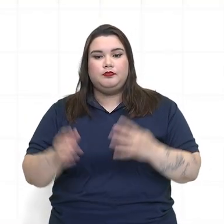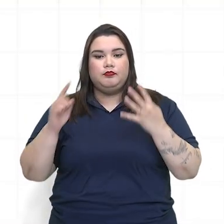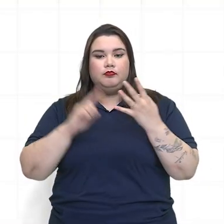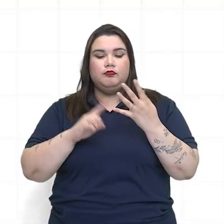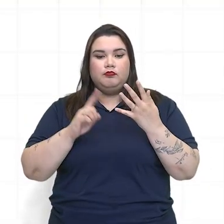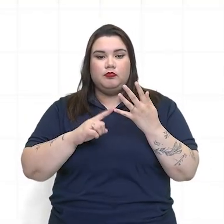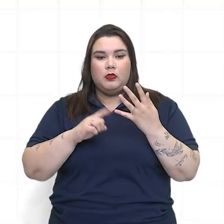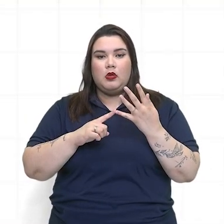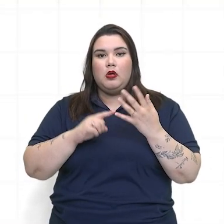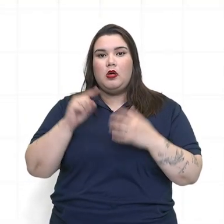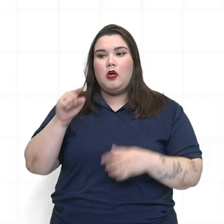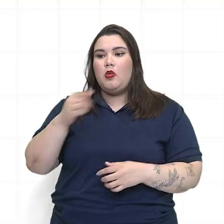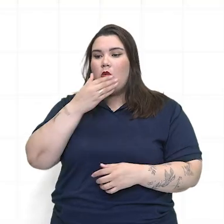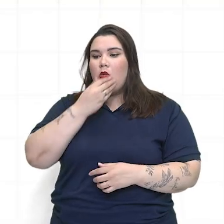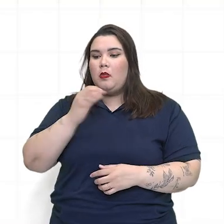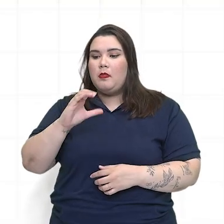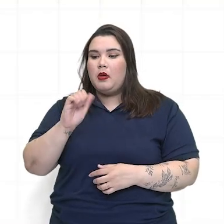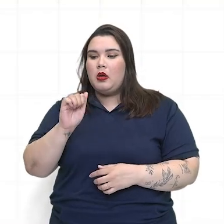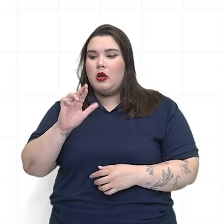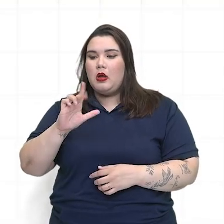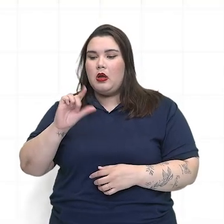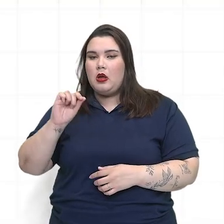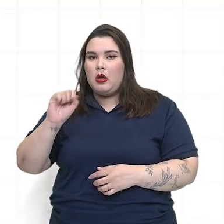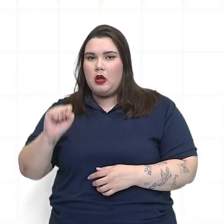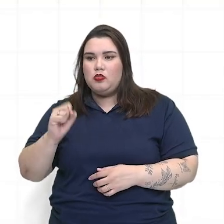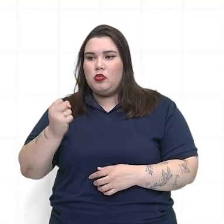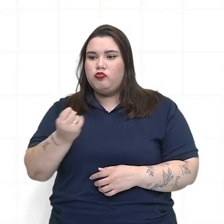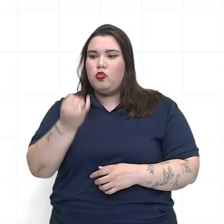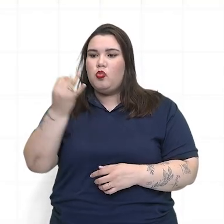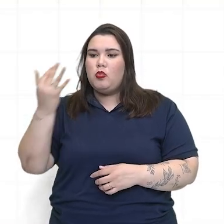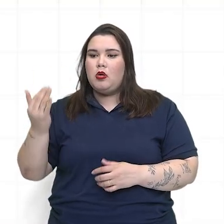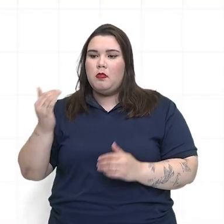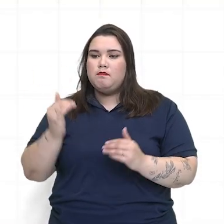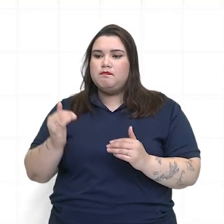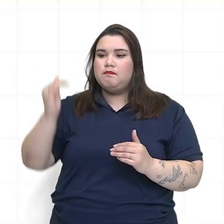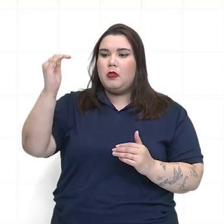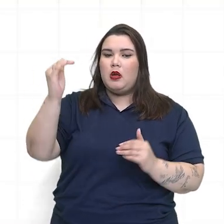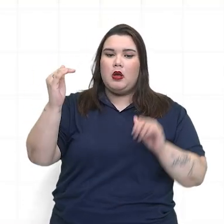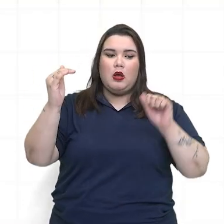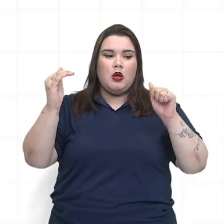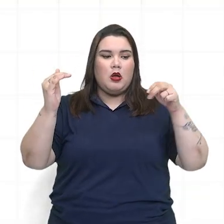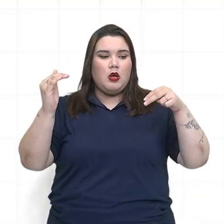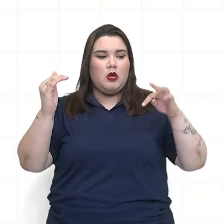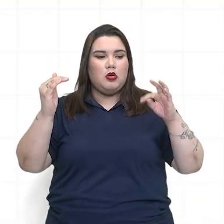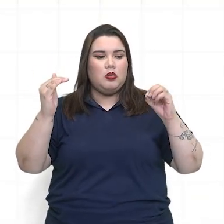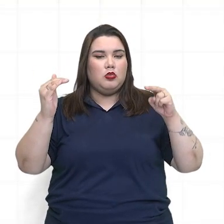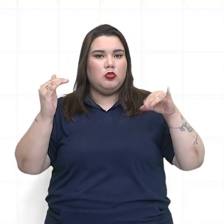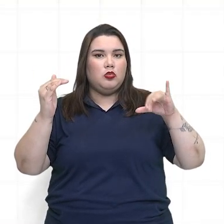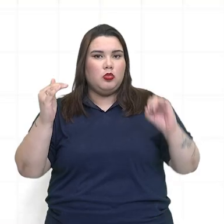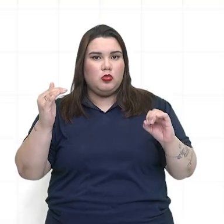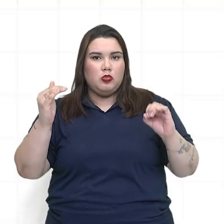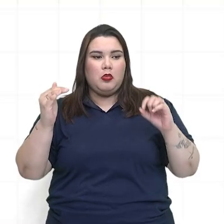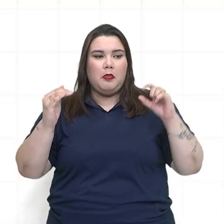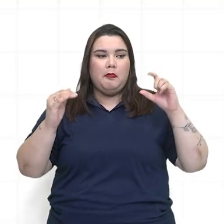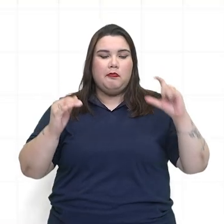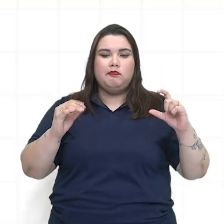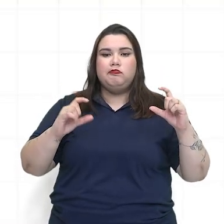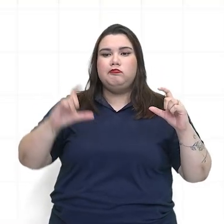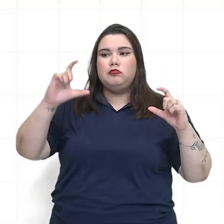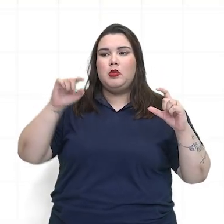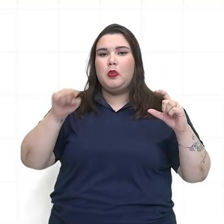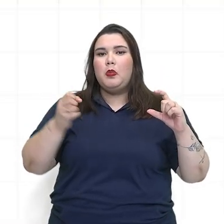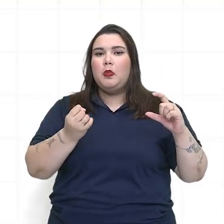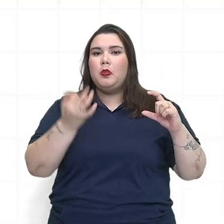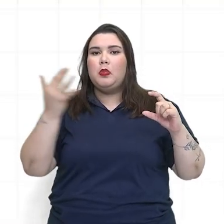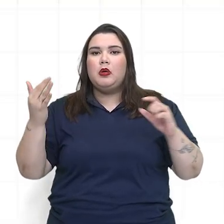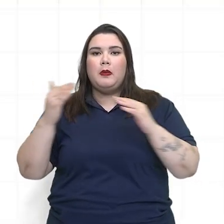Quantos ouriços Carlos colheu a mais que Antônio? Então, observem, que são questionamentos